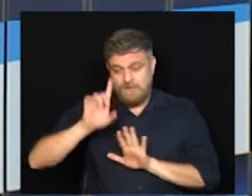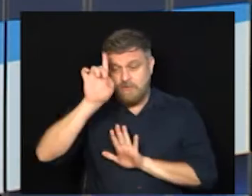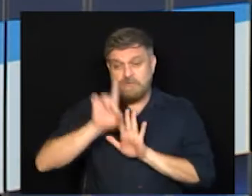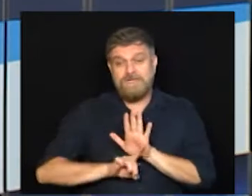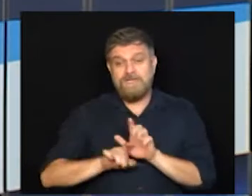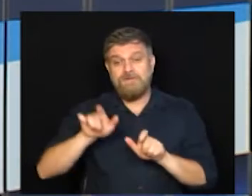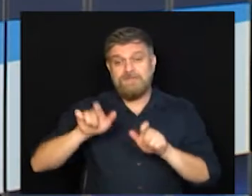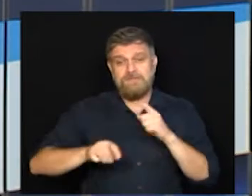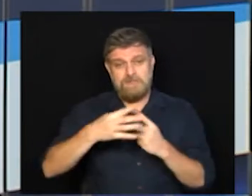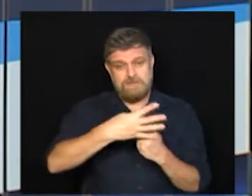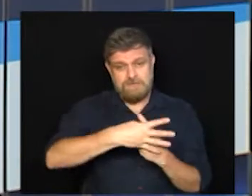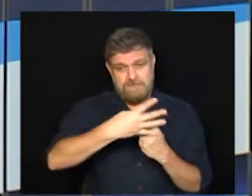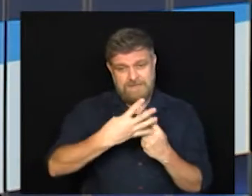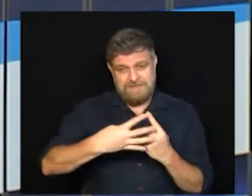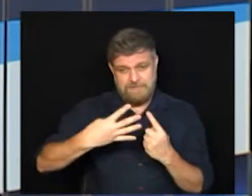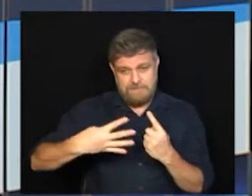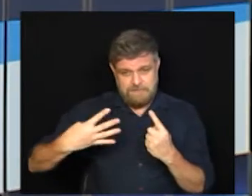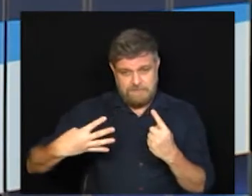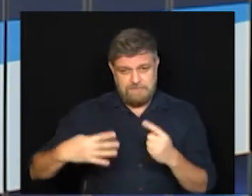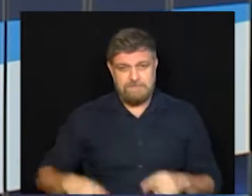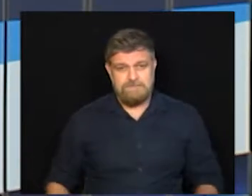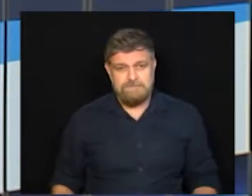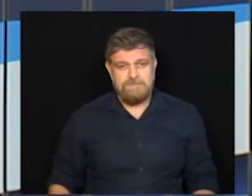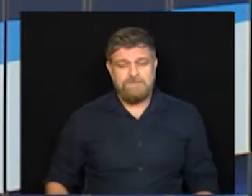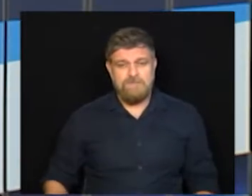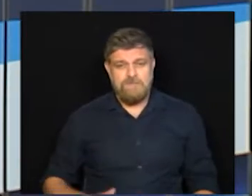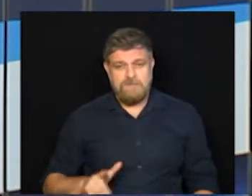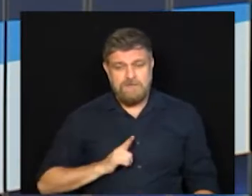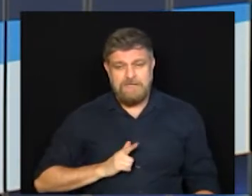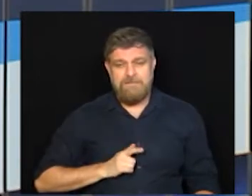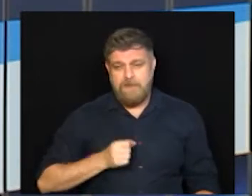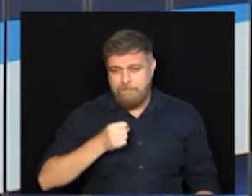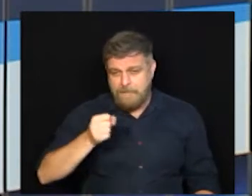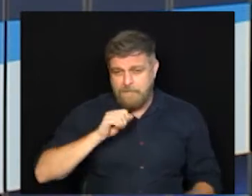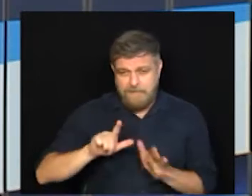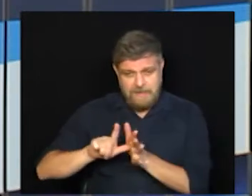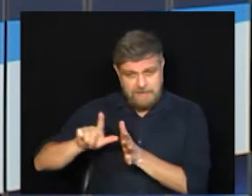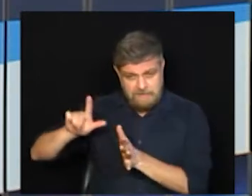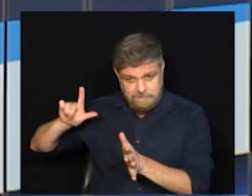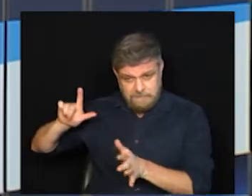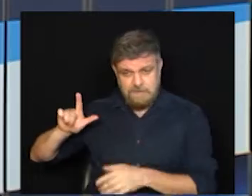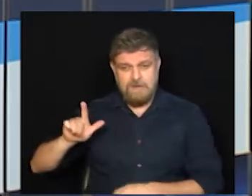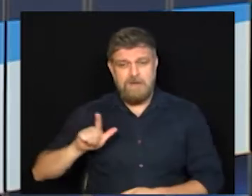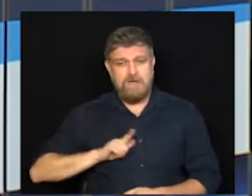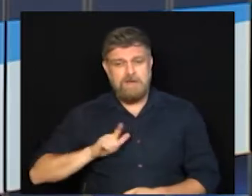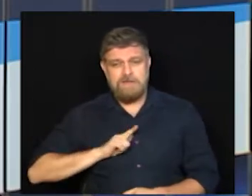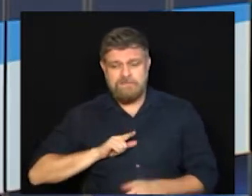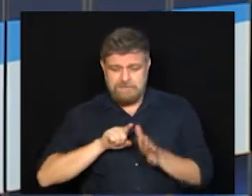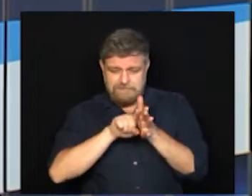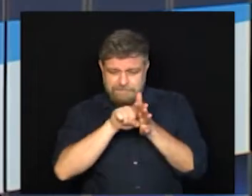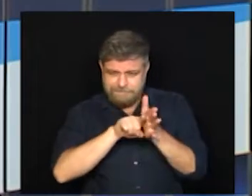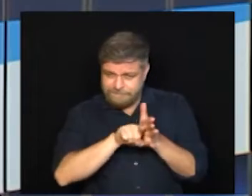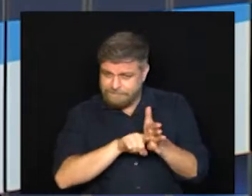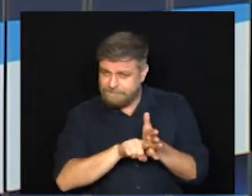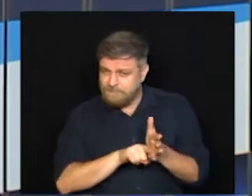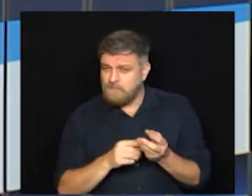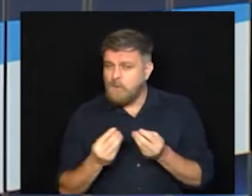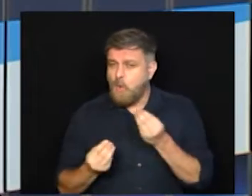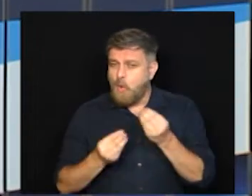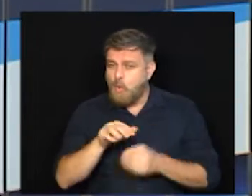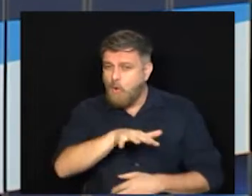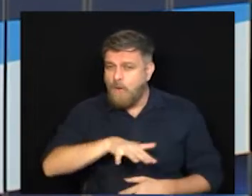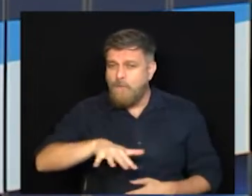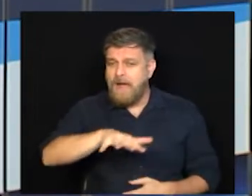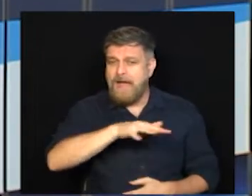LGBTIA+. Olha só, a gente teve no bloco anterior uma espécie de diagnóstico de como é o serviço aqui na